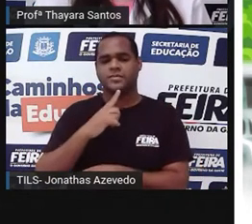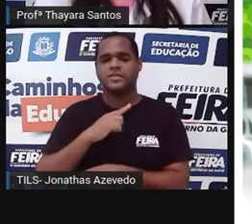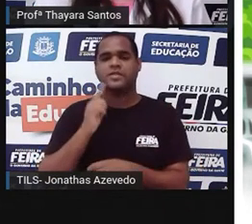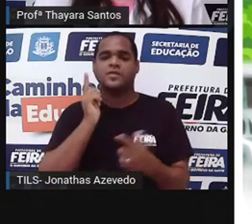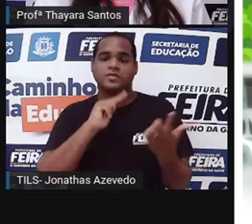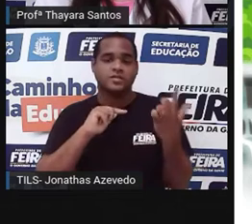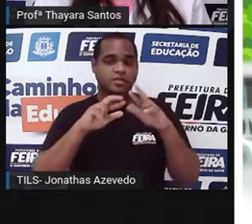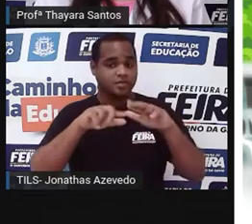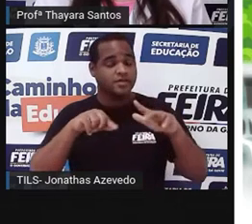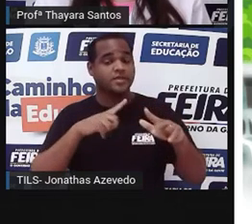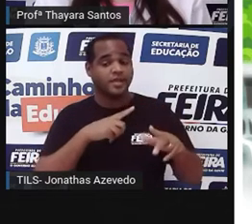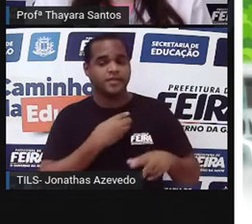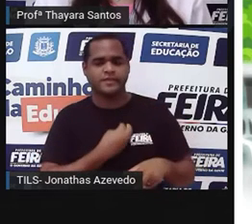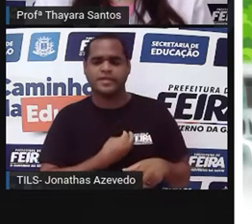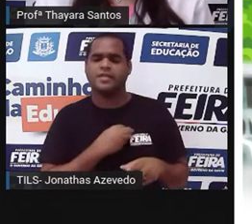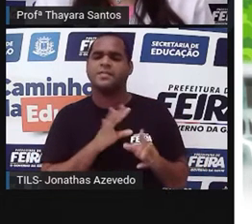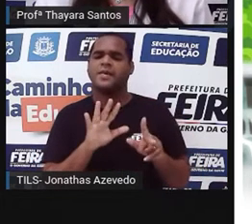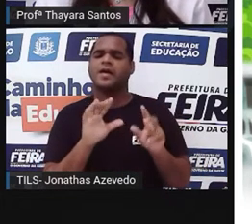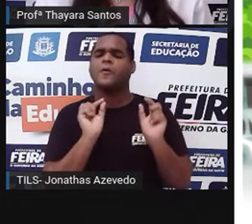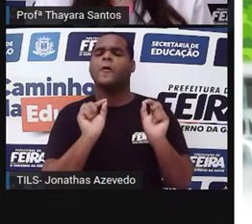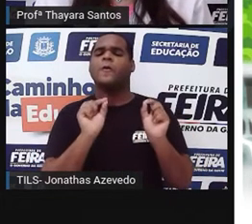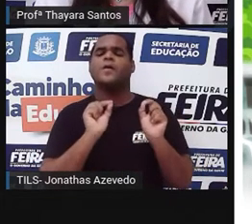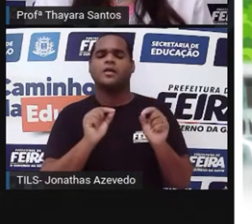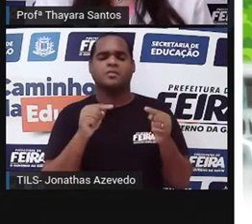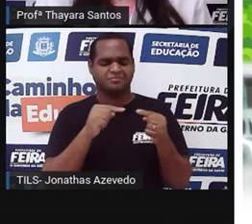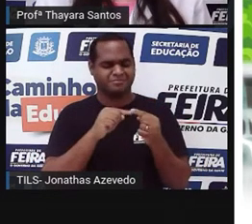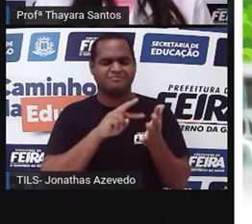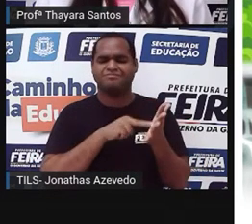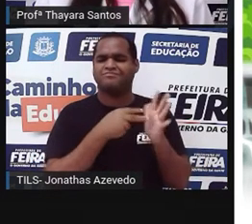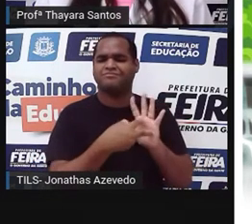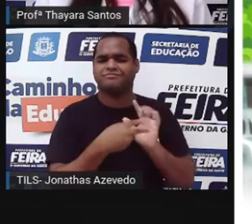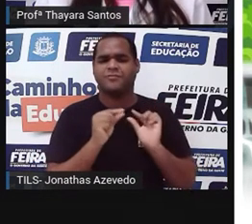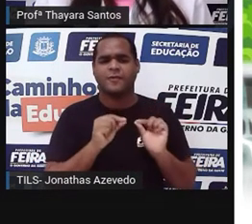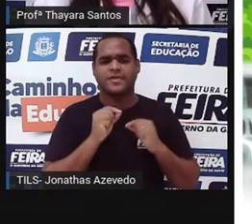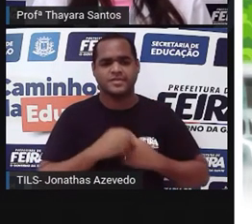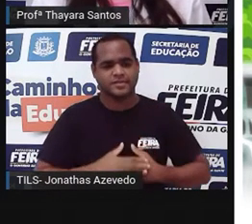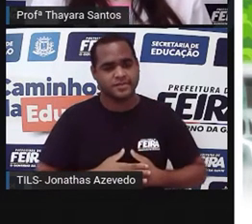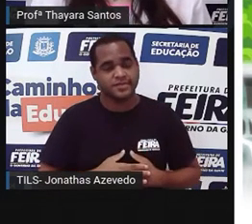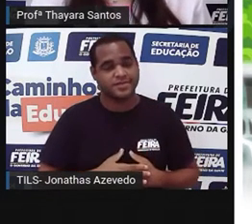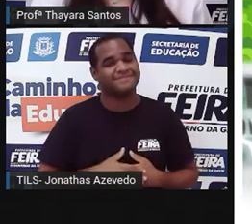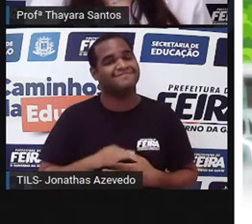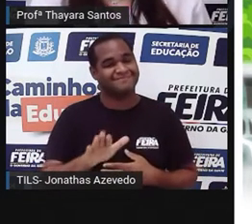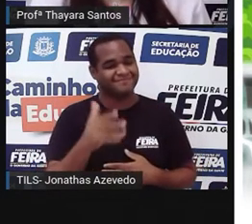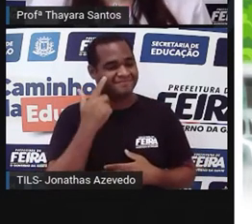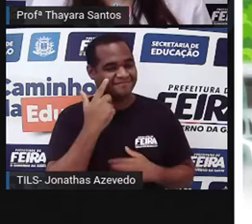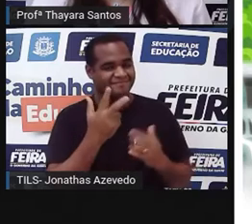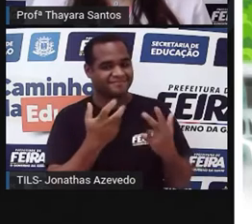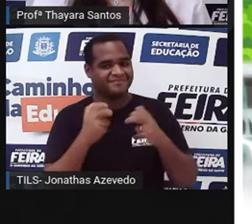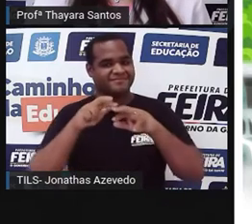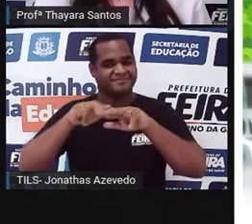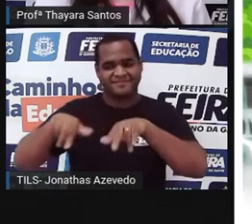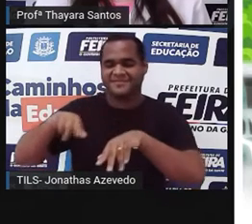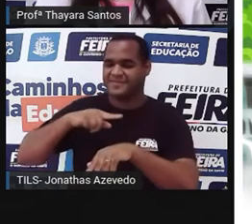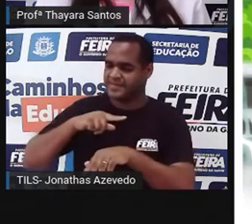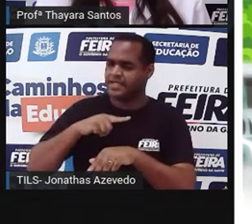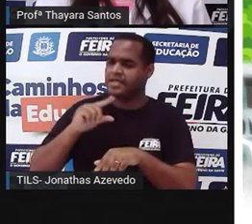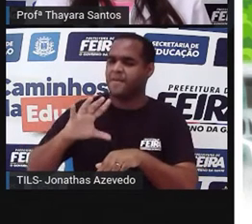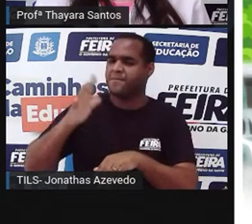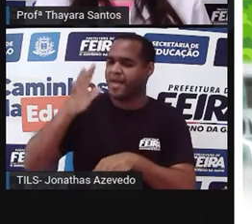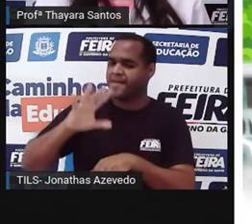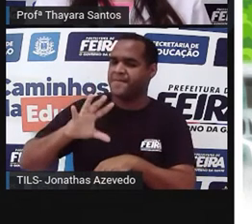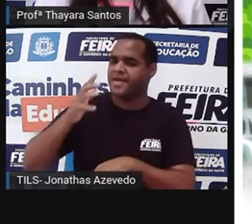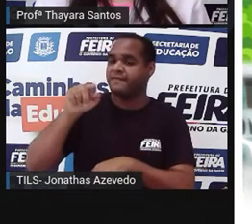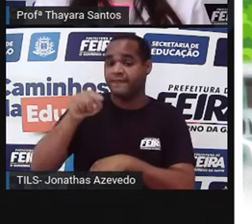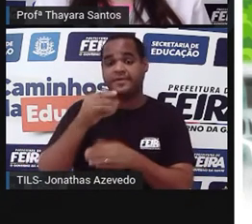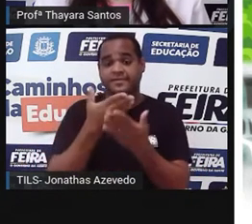dos ecossistêmicos. Tá, mas o que é que quer dizer isso na prática? Vocês já devem ter milhões de vezes acontecido isso de